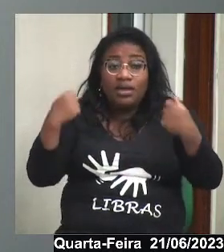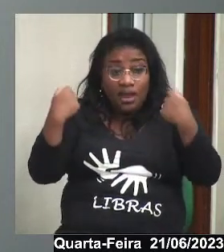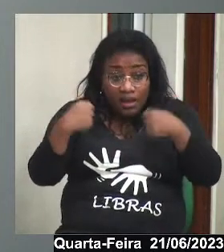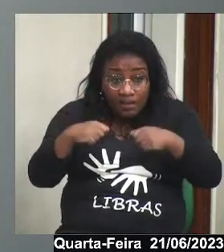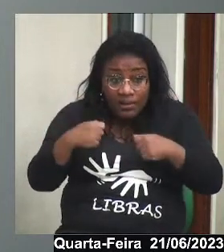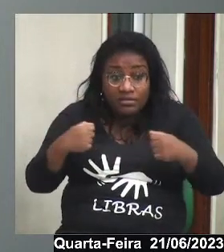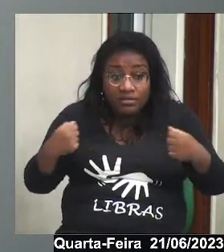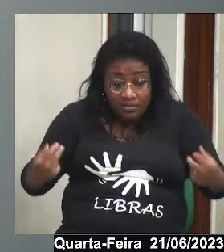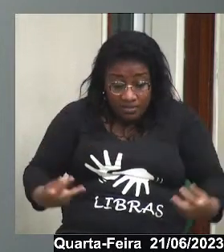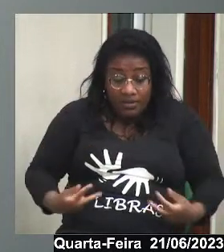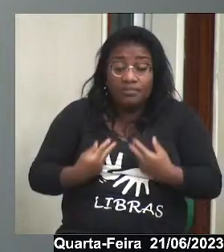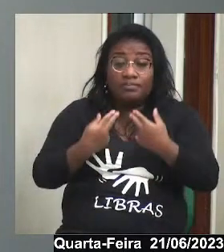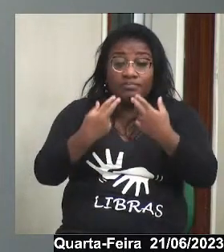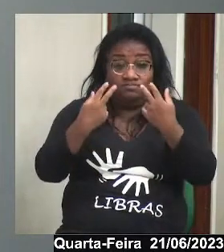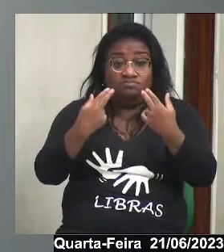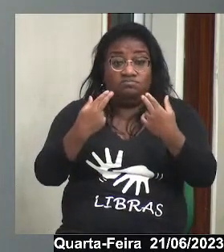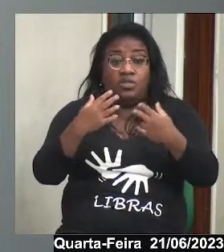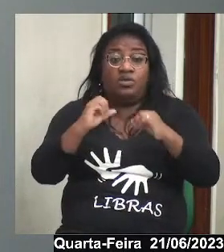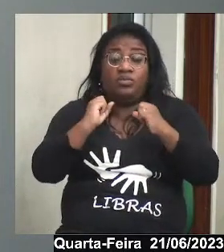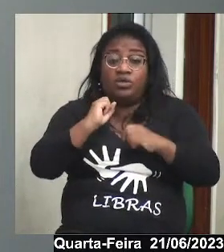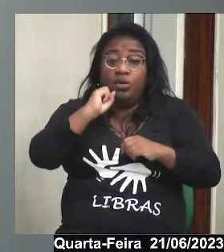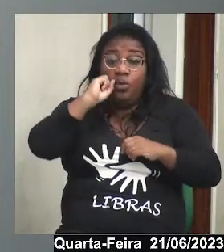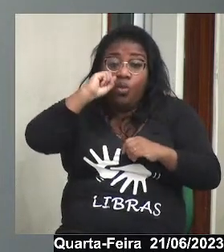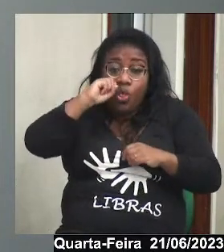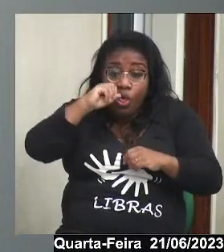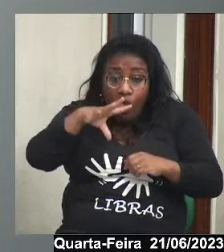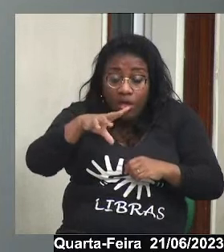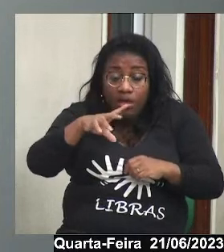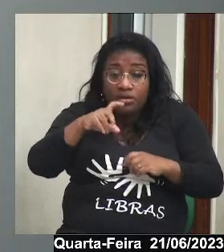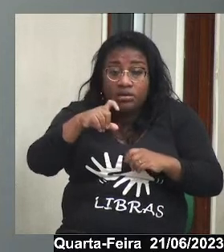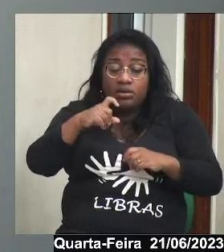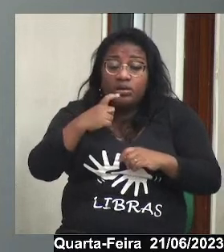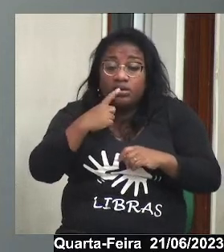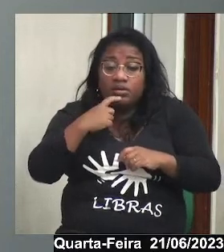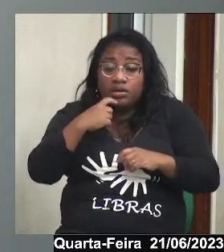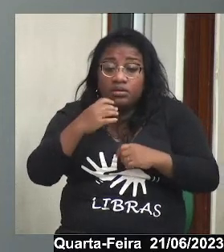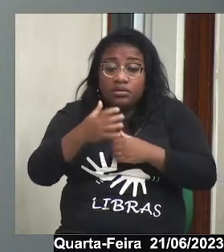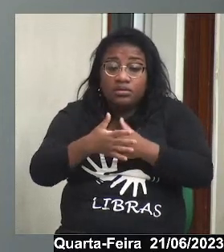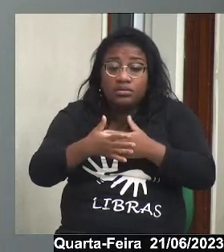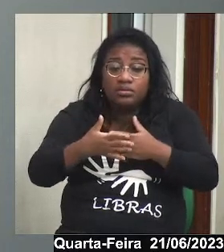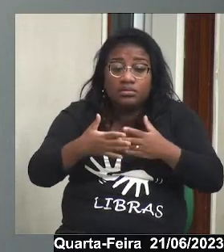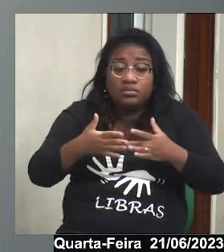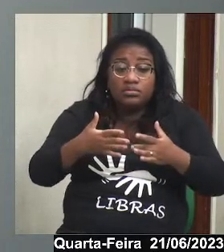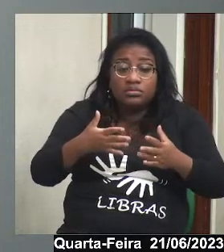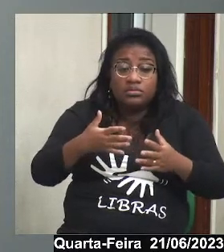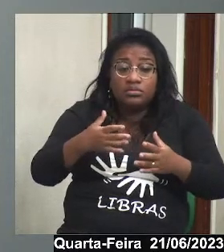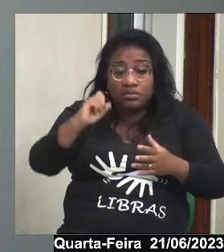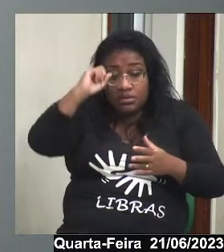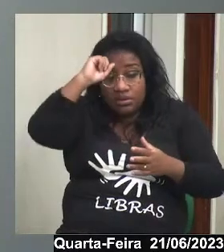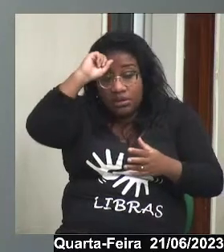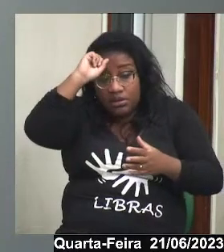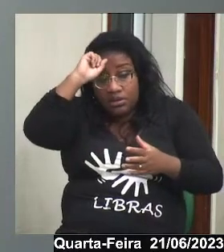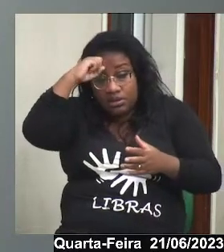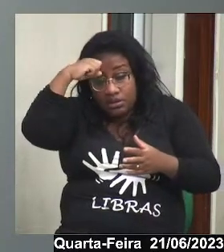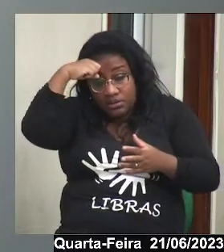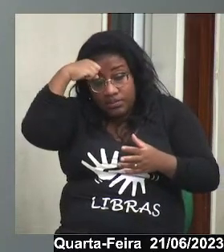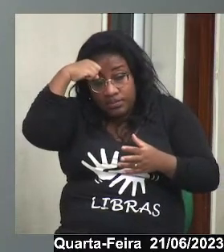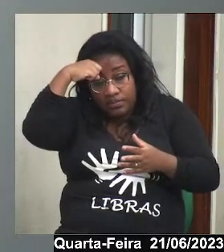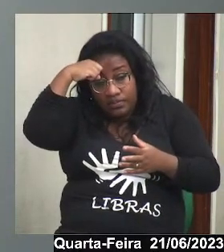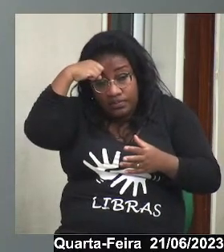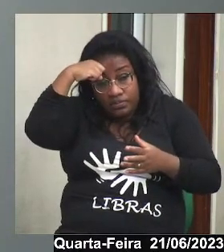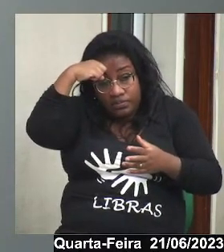Fala para mim. Dor na barriga, começou a vomitar sangue preto. O que que os senhores acham que era? Fala para